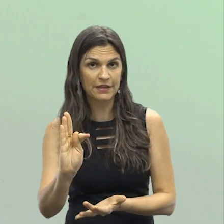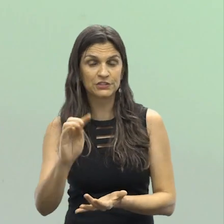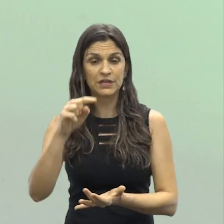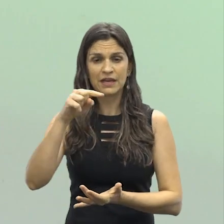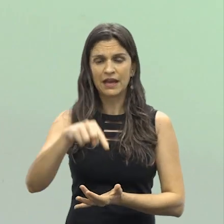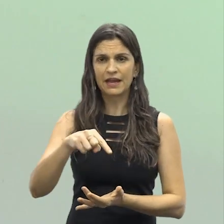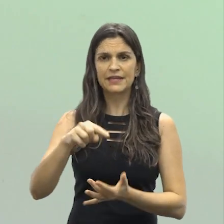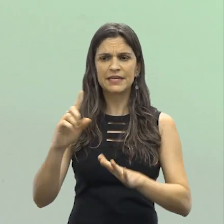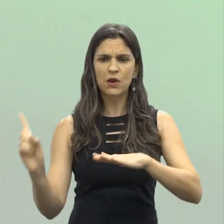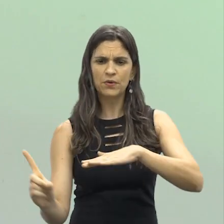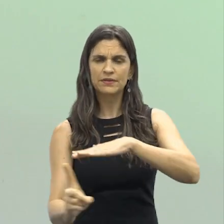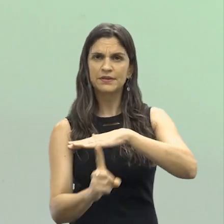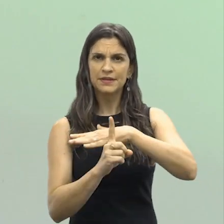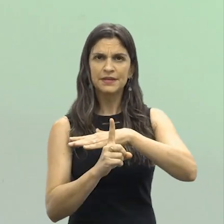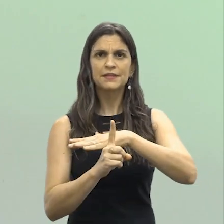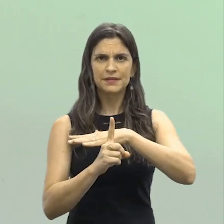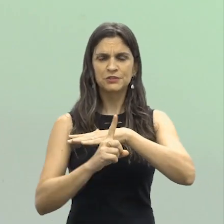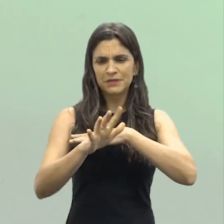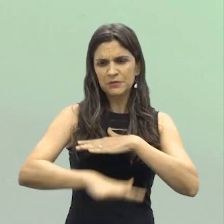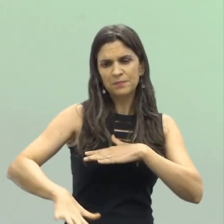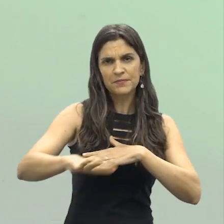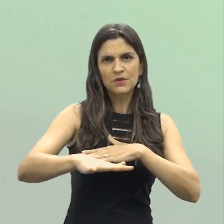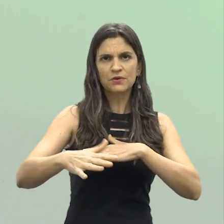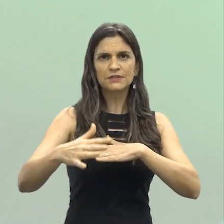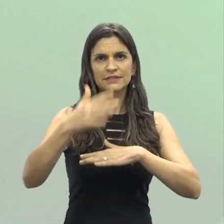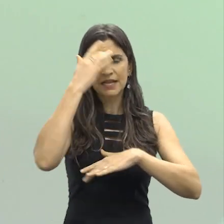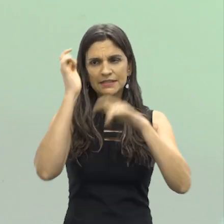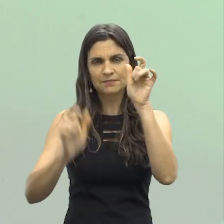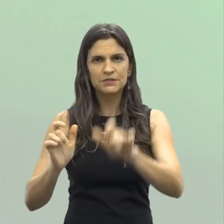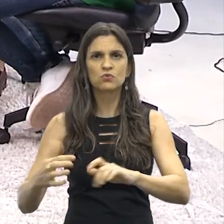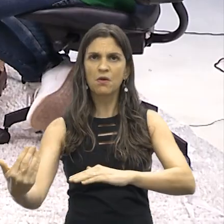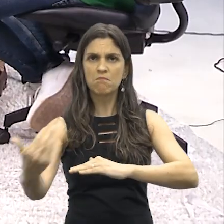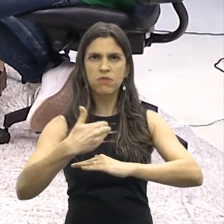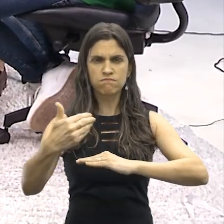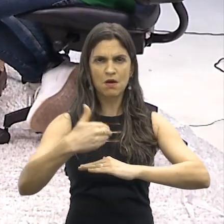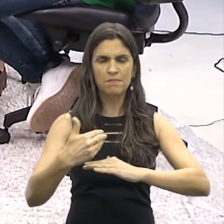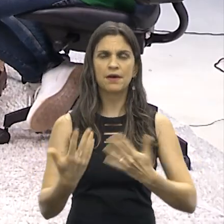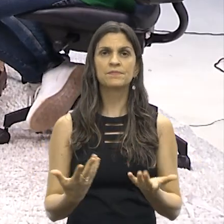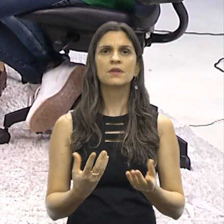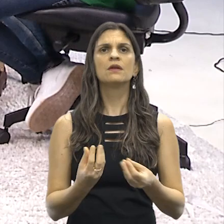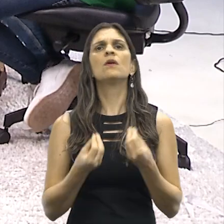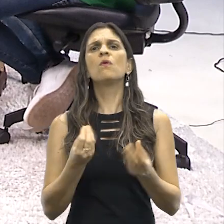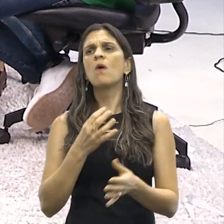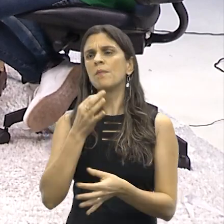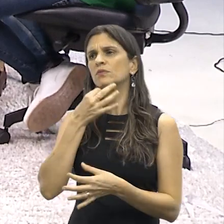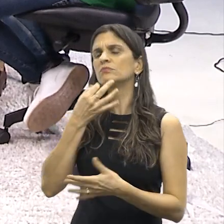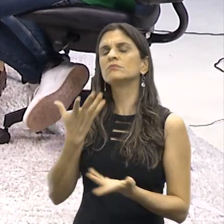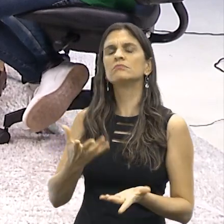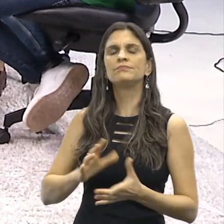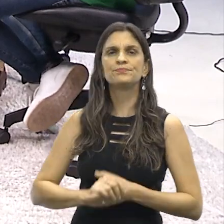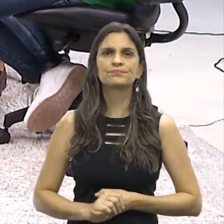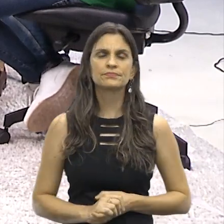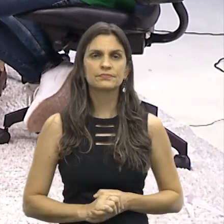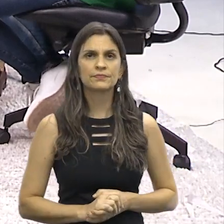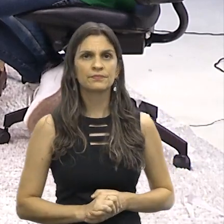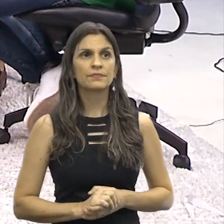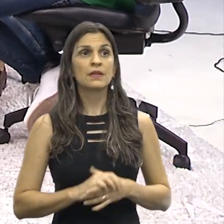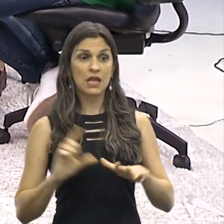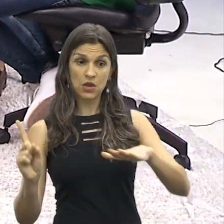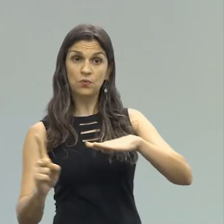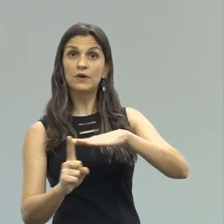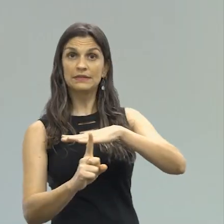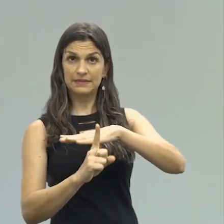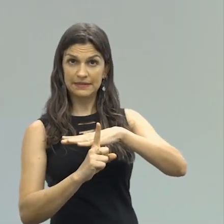para a população, né? Para os animais da população. Qual que é a opinião de vocês em relação a isso? Eu acho importante haver esse atendimento, o